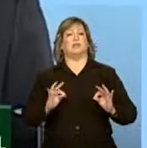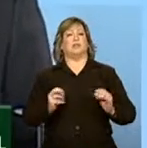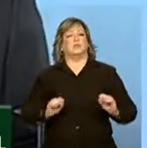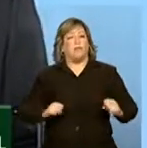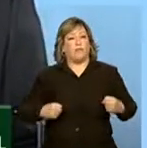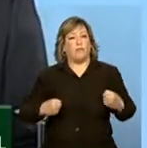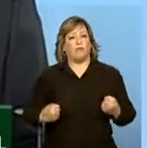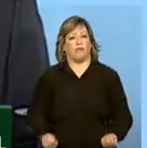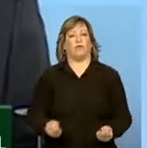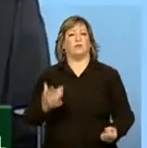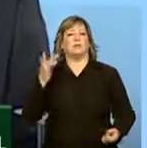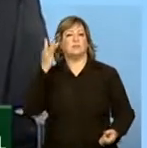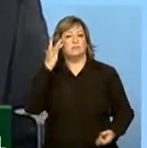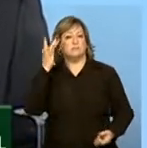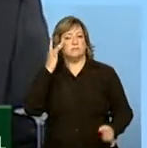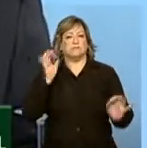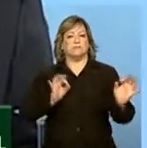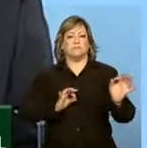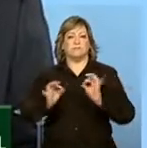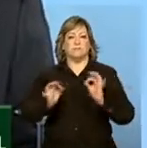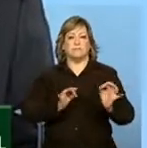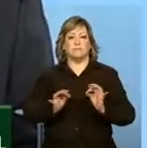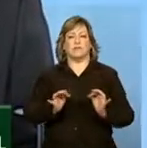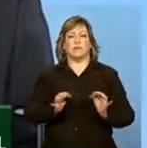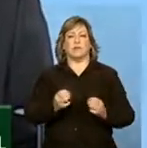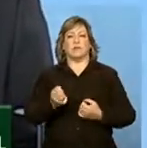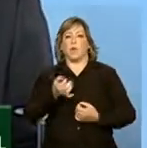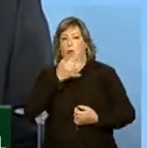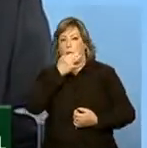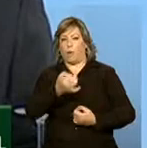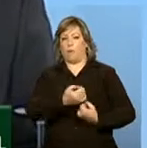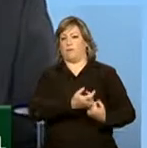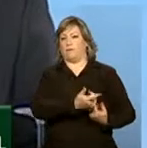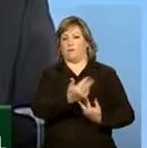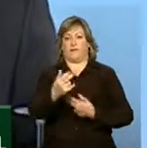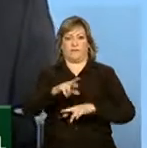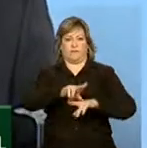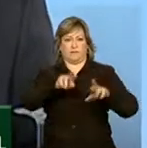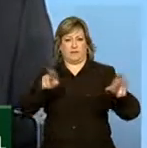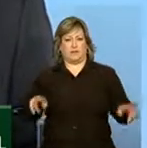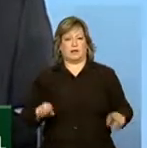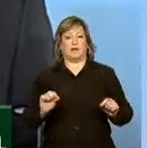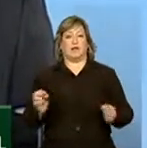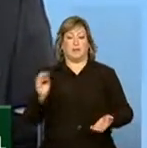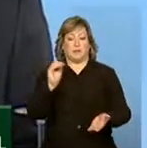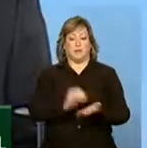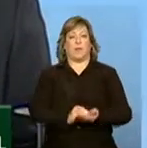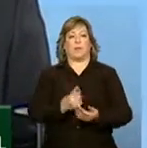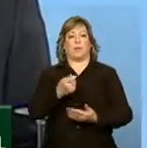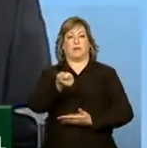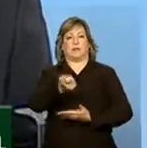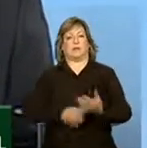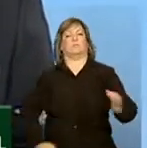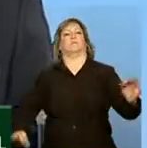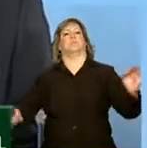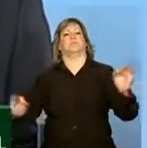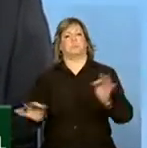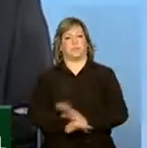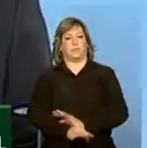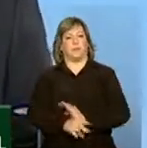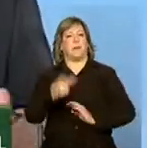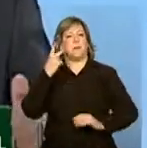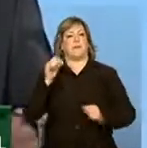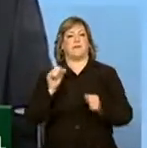esforço de flexibilidade e de convergência que nos levou a ter um texto pronto para